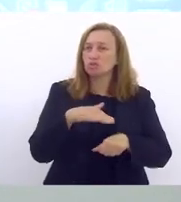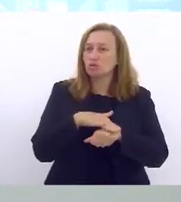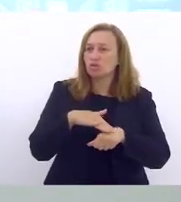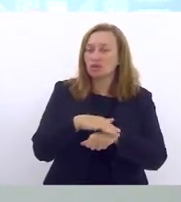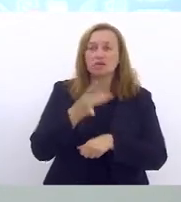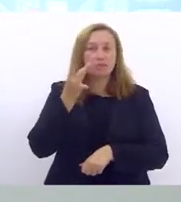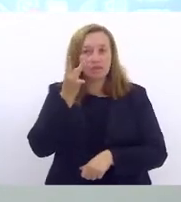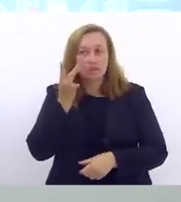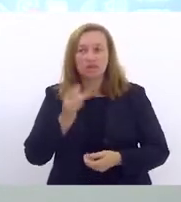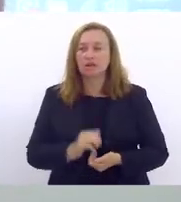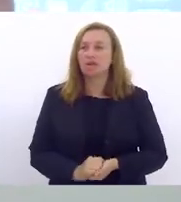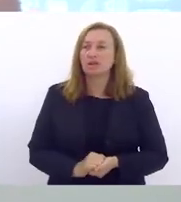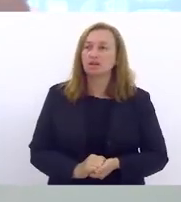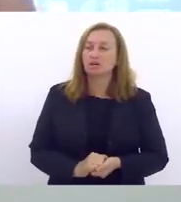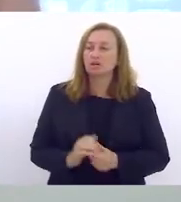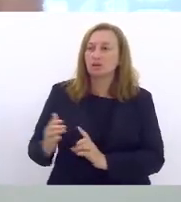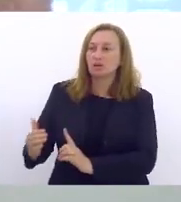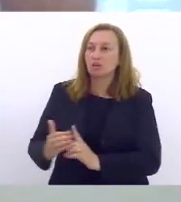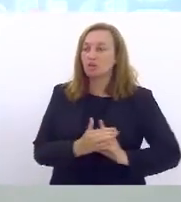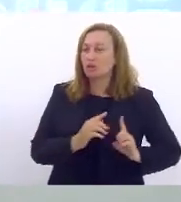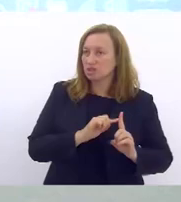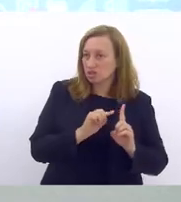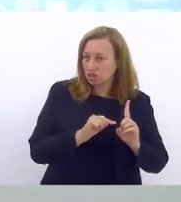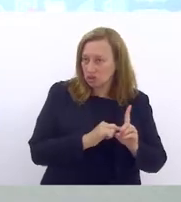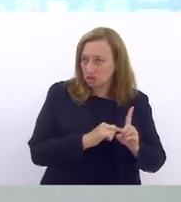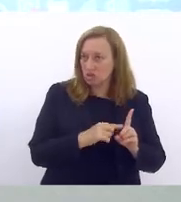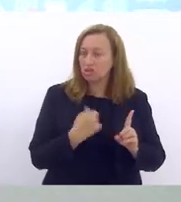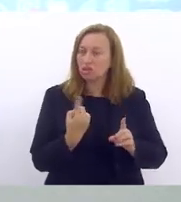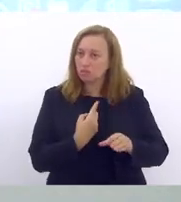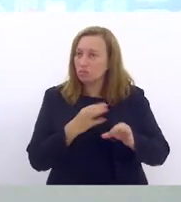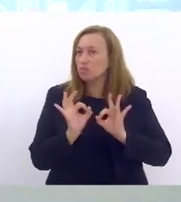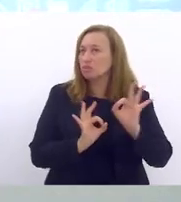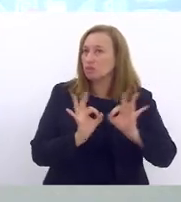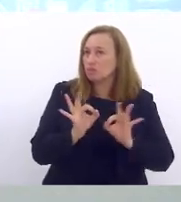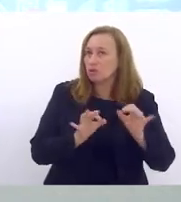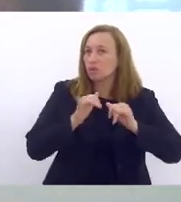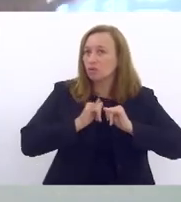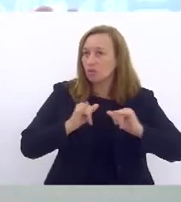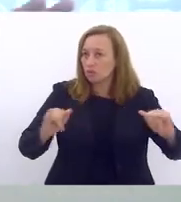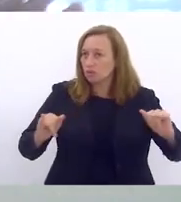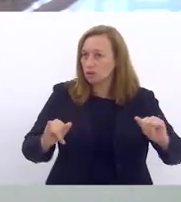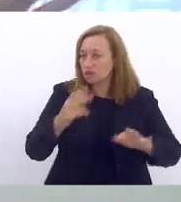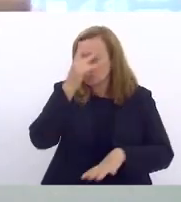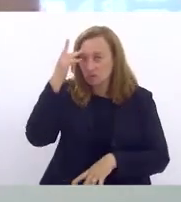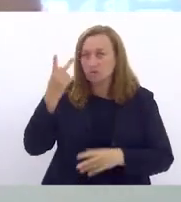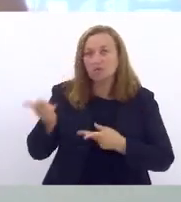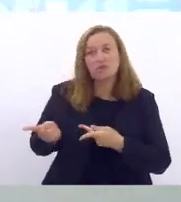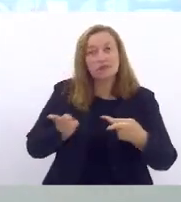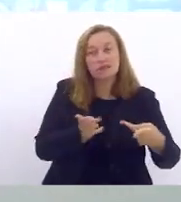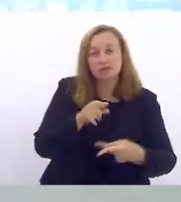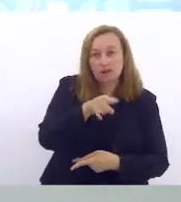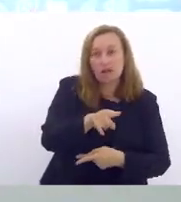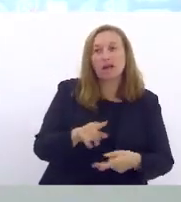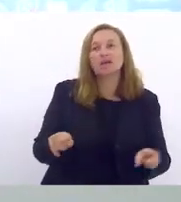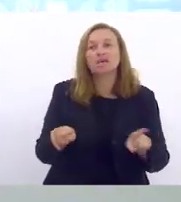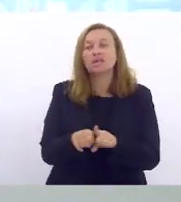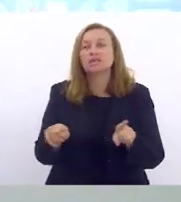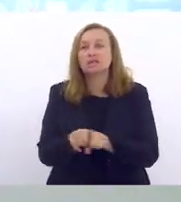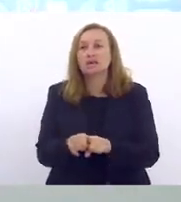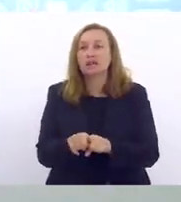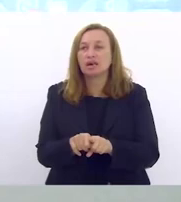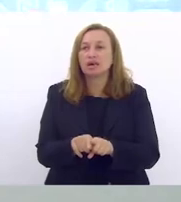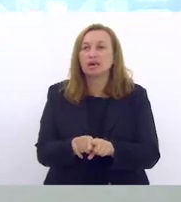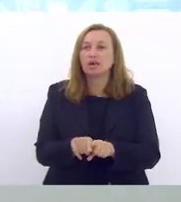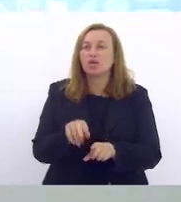as que são promovidas pelo próprio Acolher Gestante, em que nós organizamos, divulgamos e as pessoas vão lá. E temos as rodas que a gente